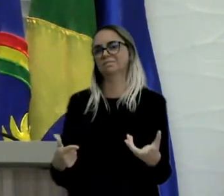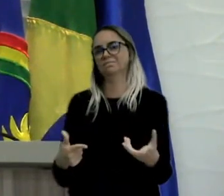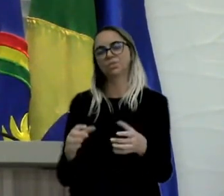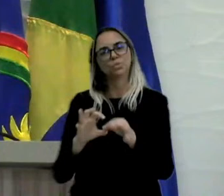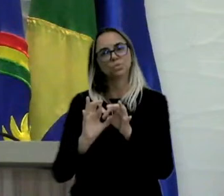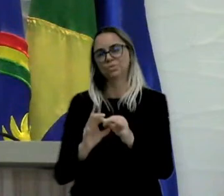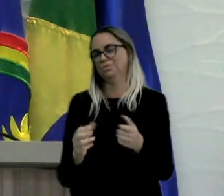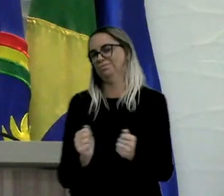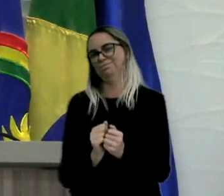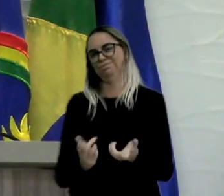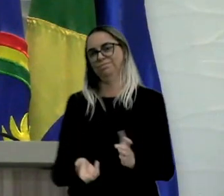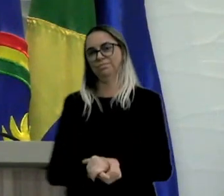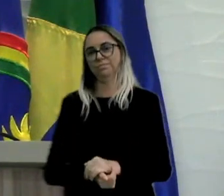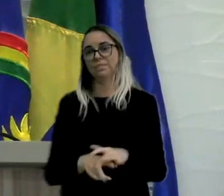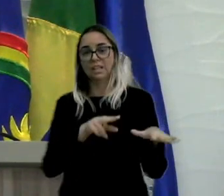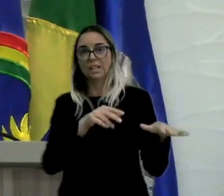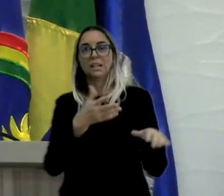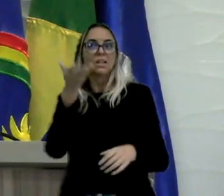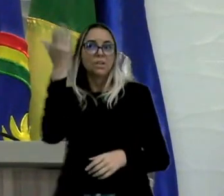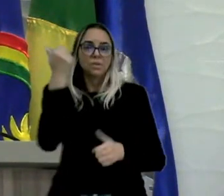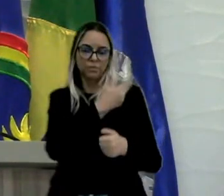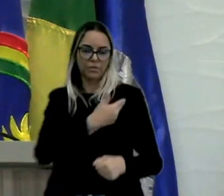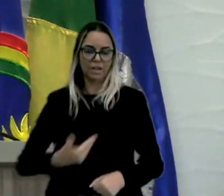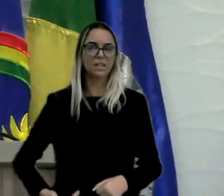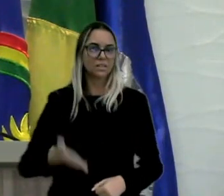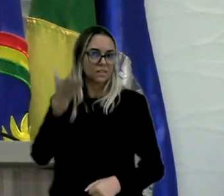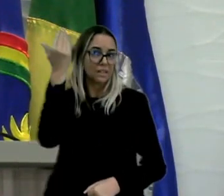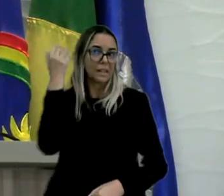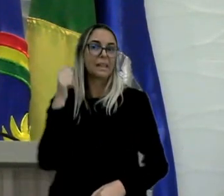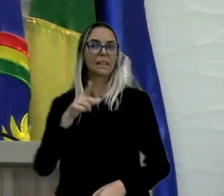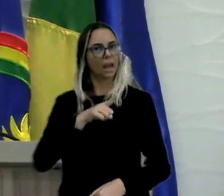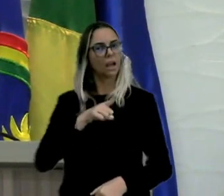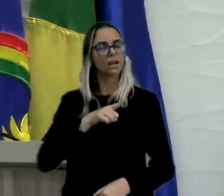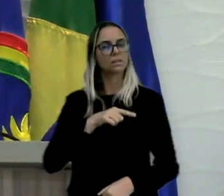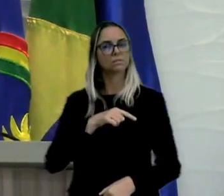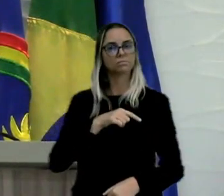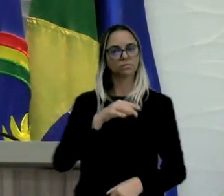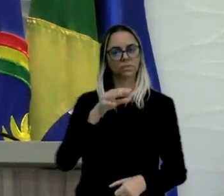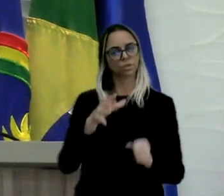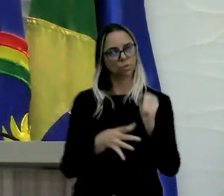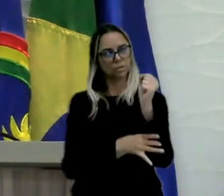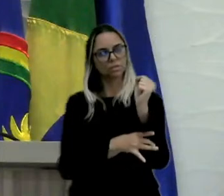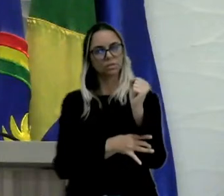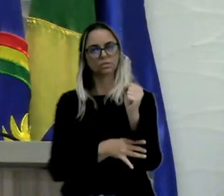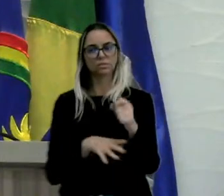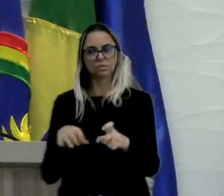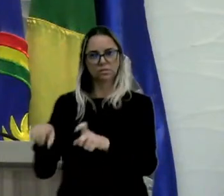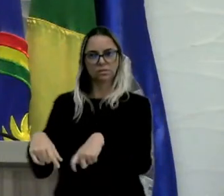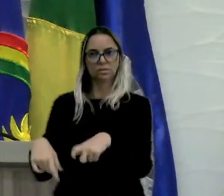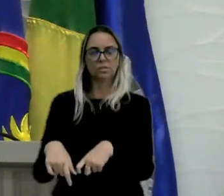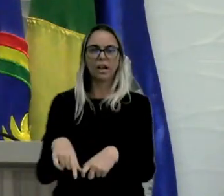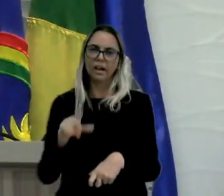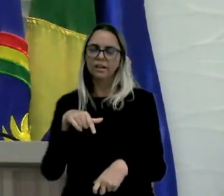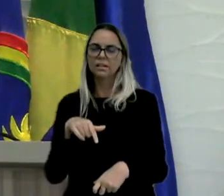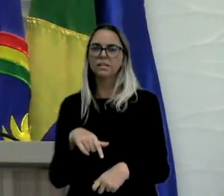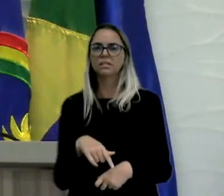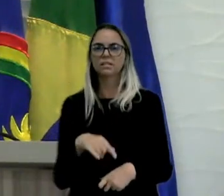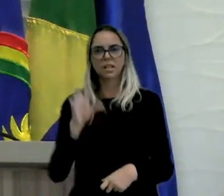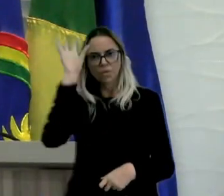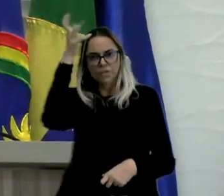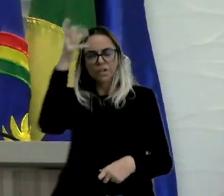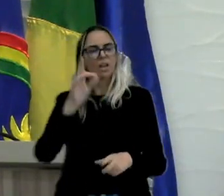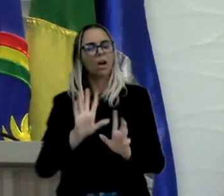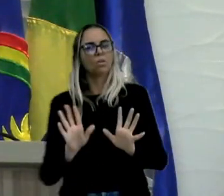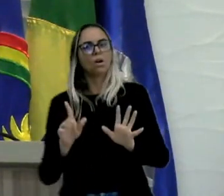na gestão anterior nós tínhamos a Patrulha Rural quer dizer que resolvia não não resolvia mas cibia muita